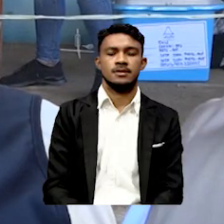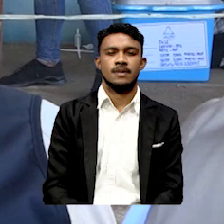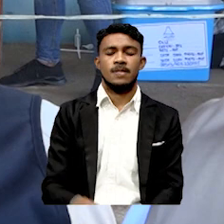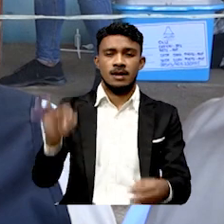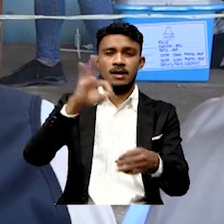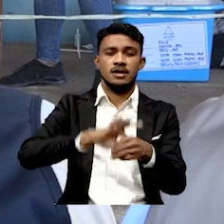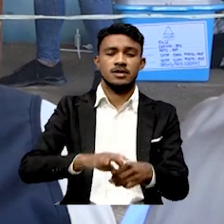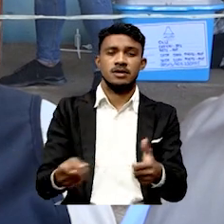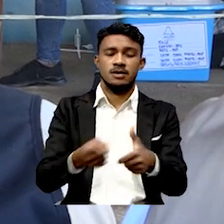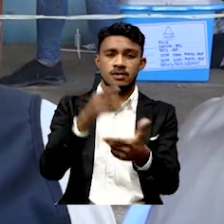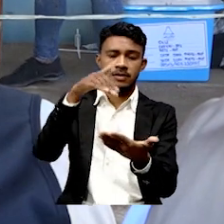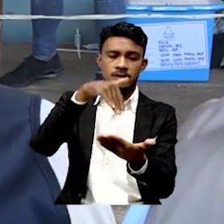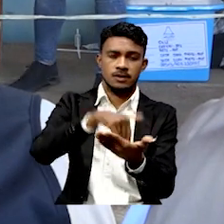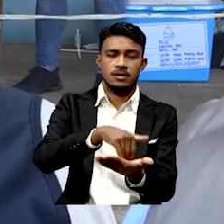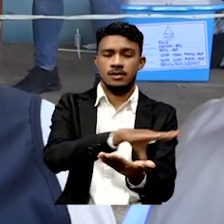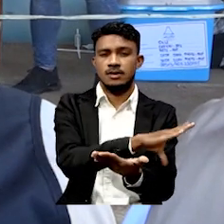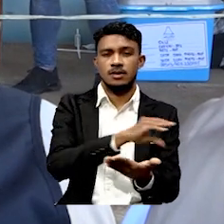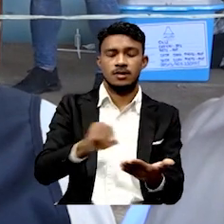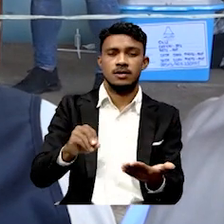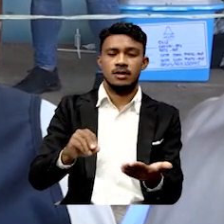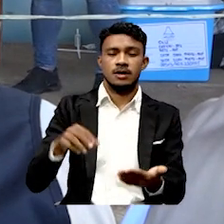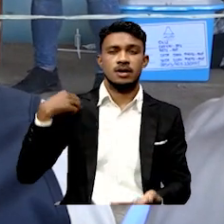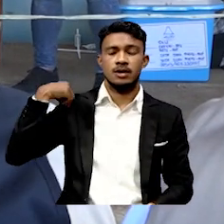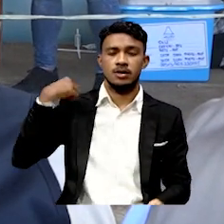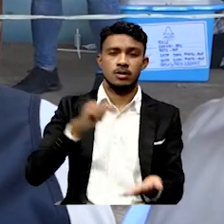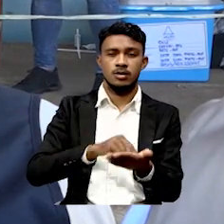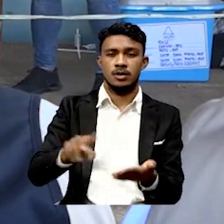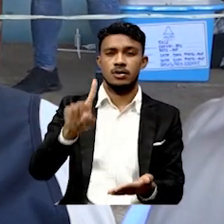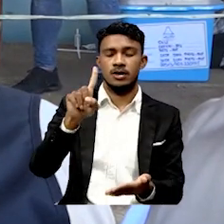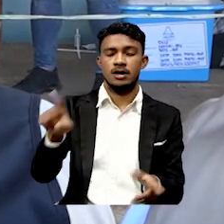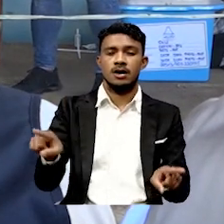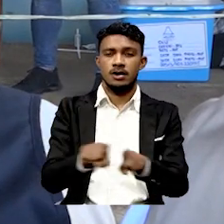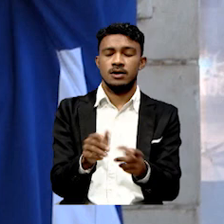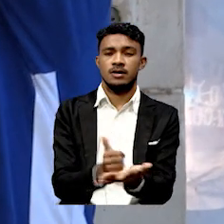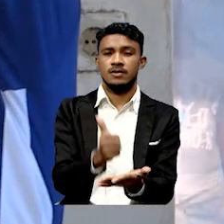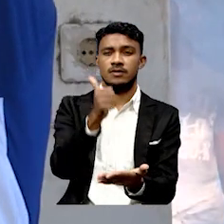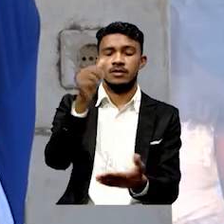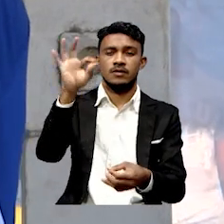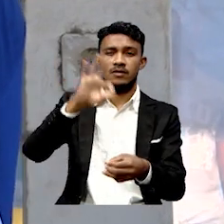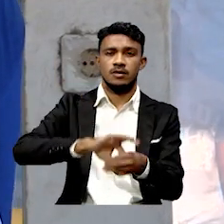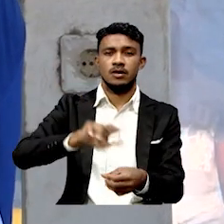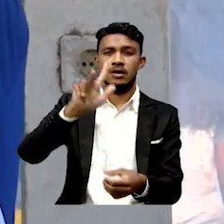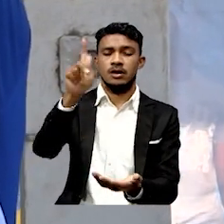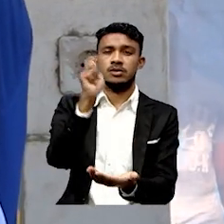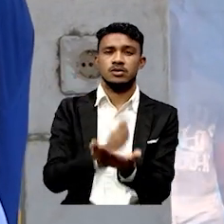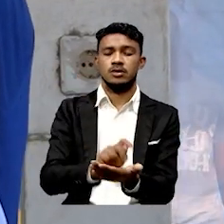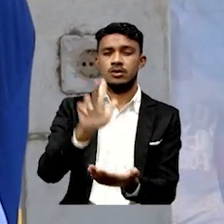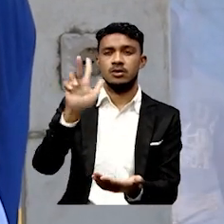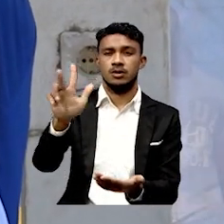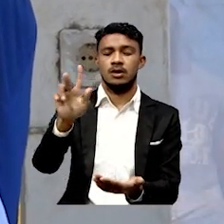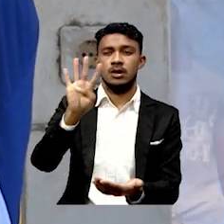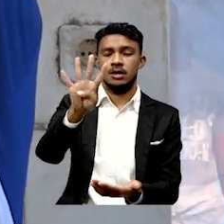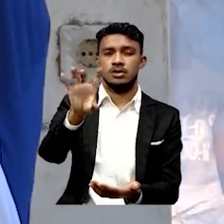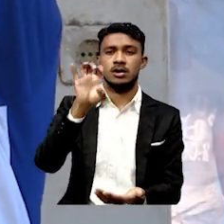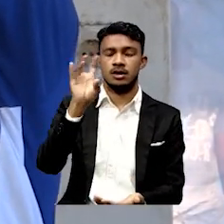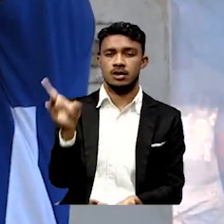Eleição em segunda volta, candidato ao número sorteio Ida, retam vitória ao voto rihun atus tolu-tolu, atus hat hitunulu